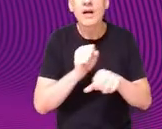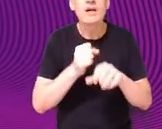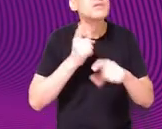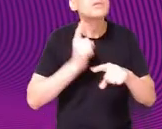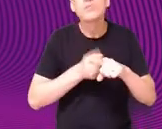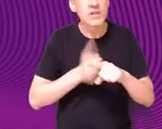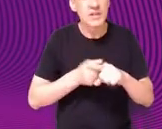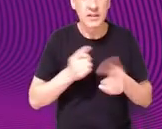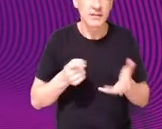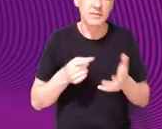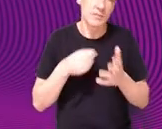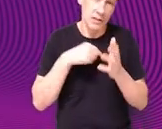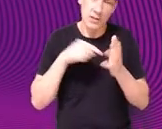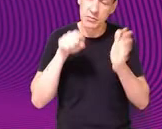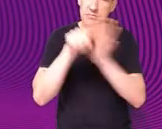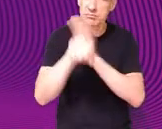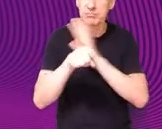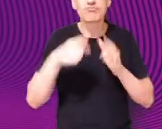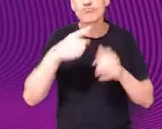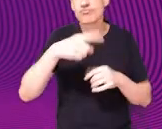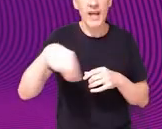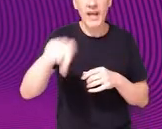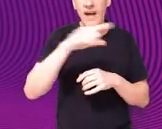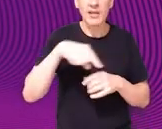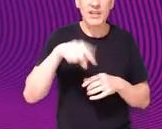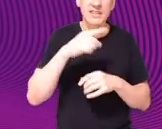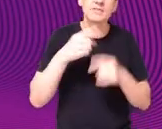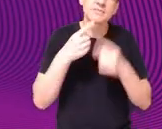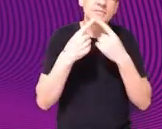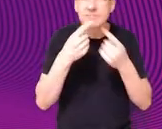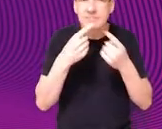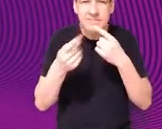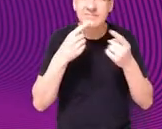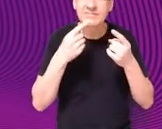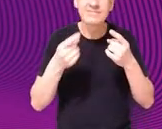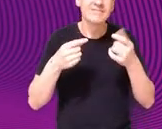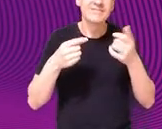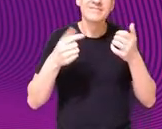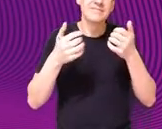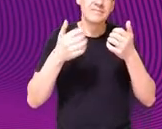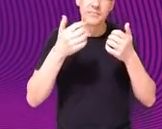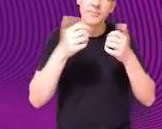pensariam em termos do que pode estar acontecendo e o fator etiológico dessa doente?